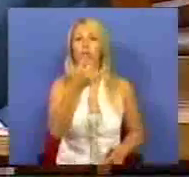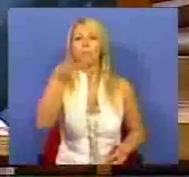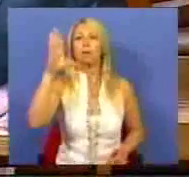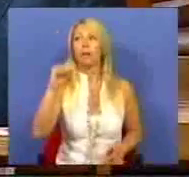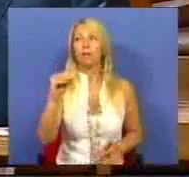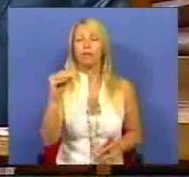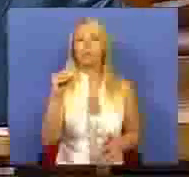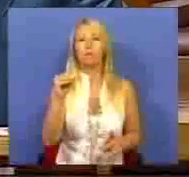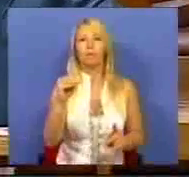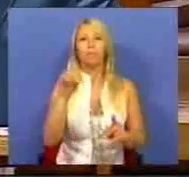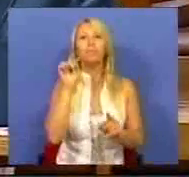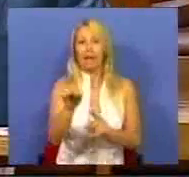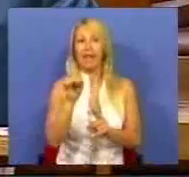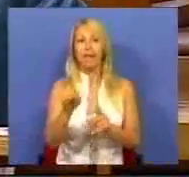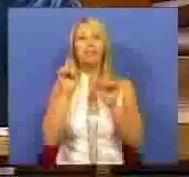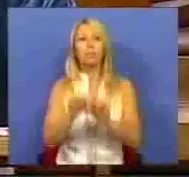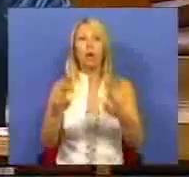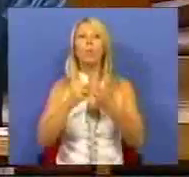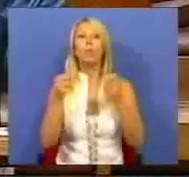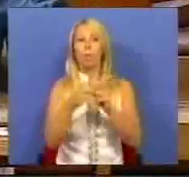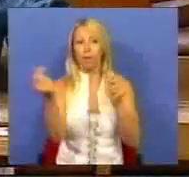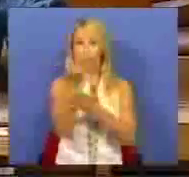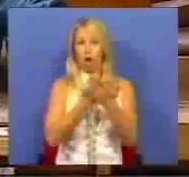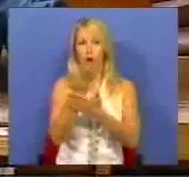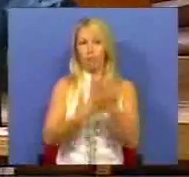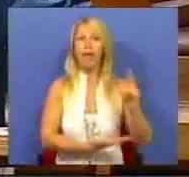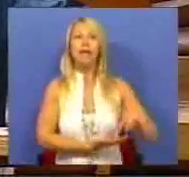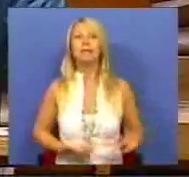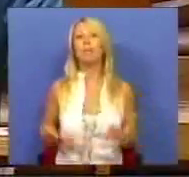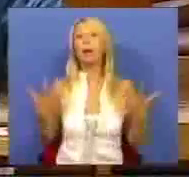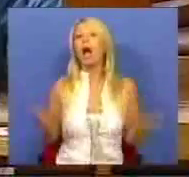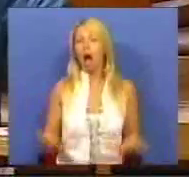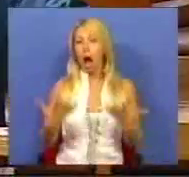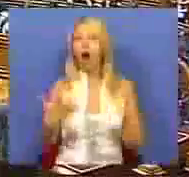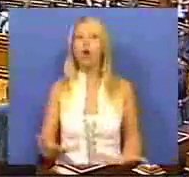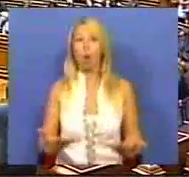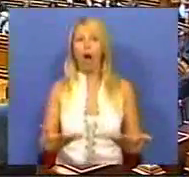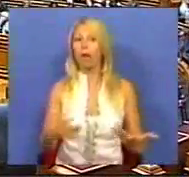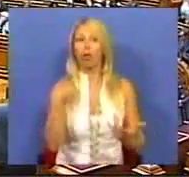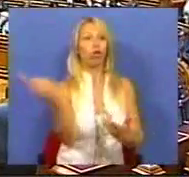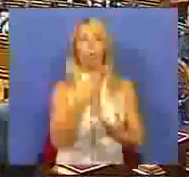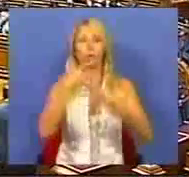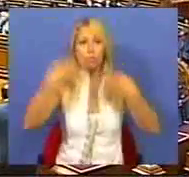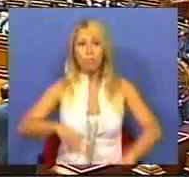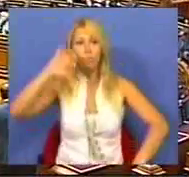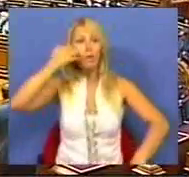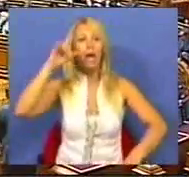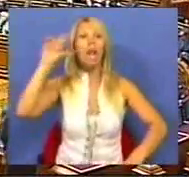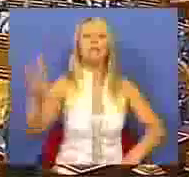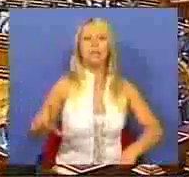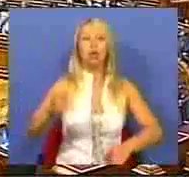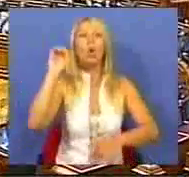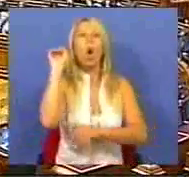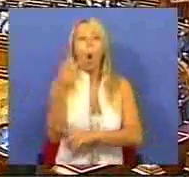2010. Esse é o problema da economia. O desemprego agora atinge todos, licenciados ou precários, velhos ou